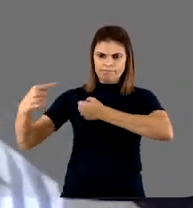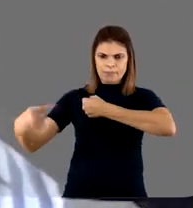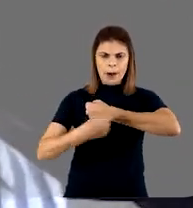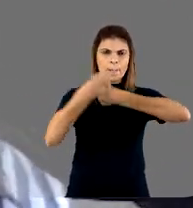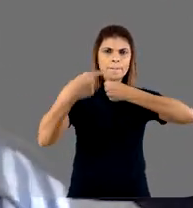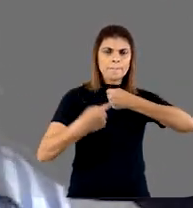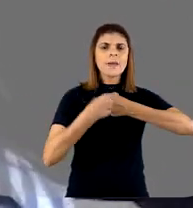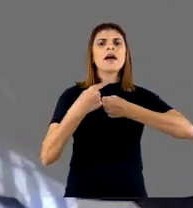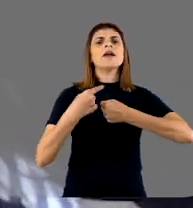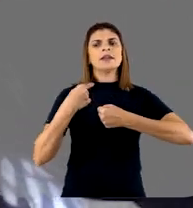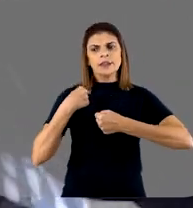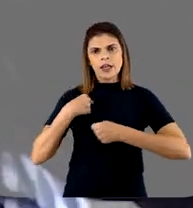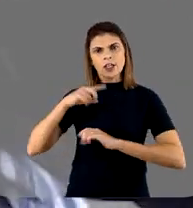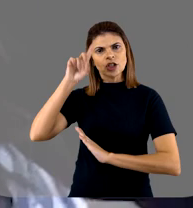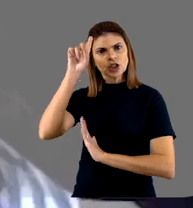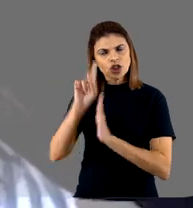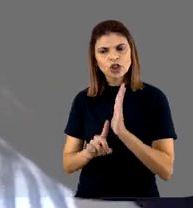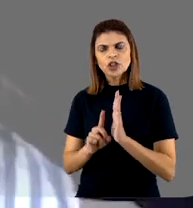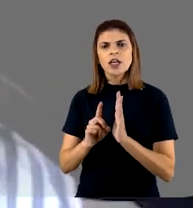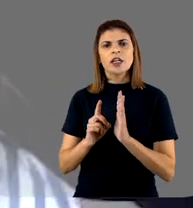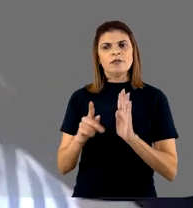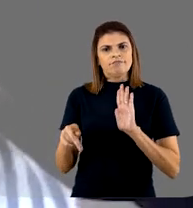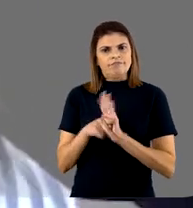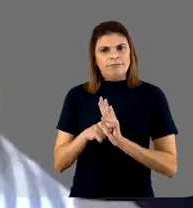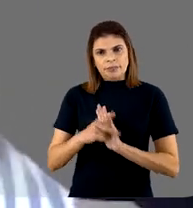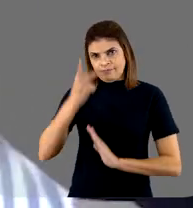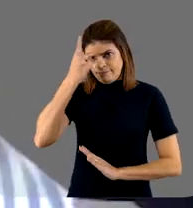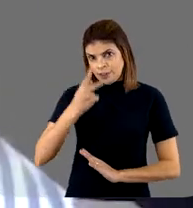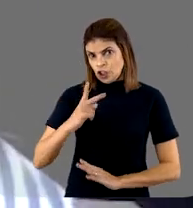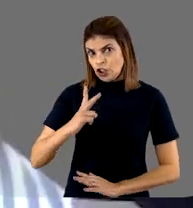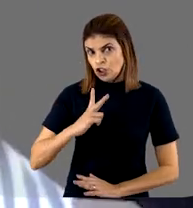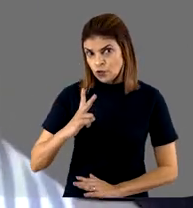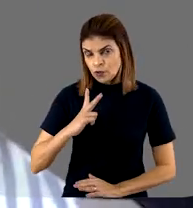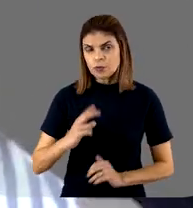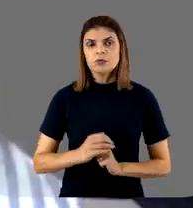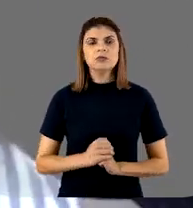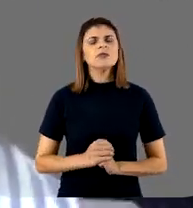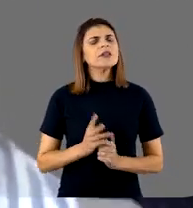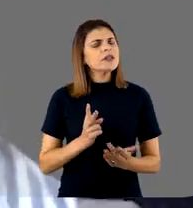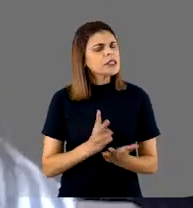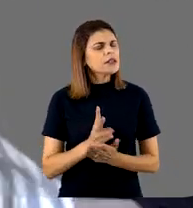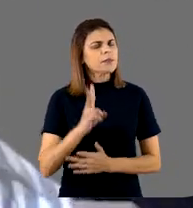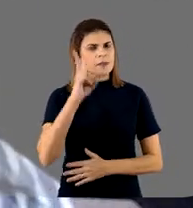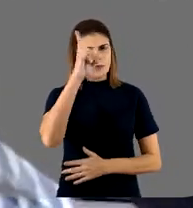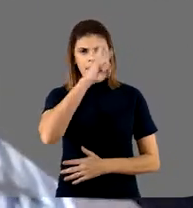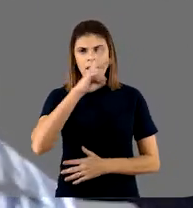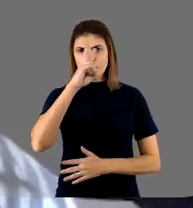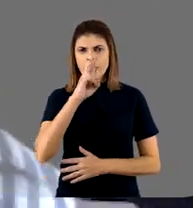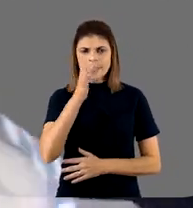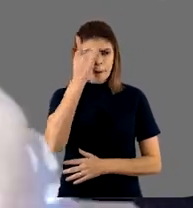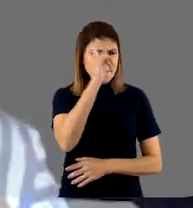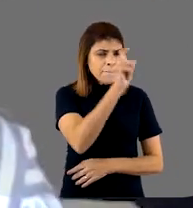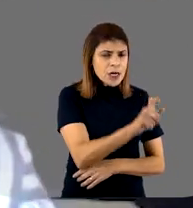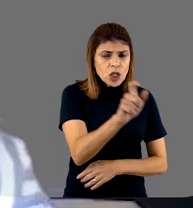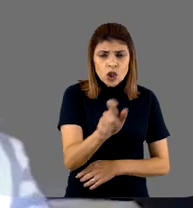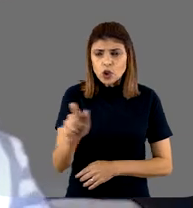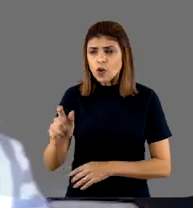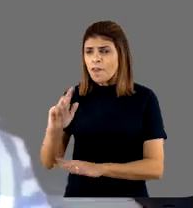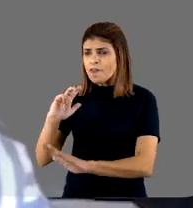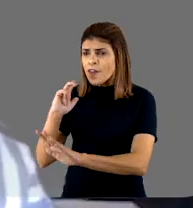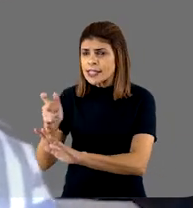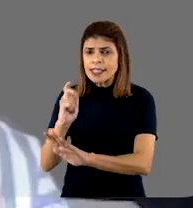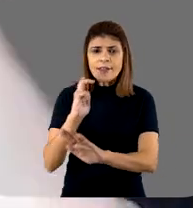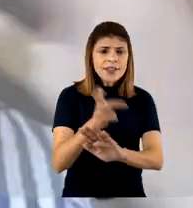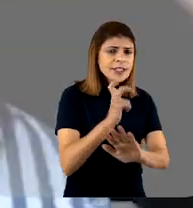momento ele se sobre reponha o direito ao Anseio individual né Eh então a gente tem que lembrar disso assim cada um que é